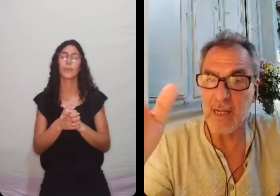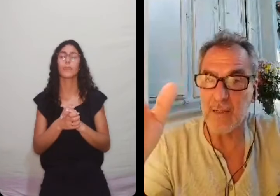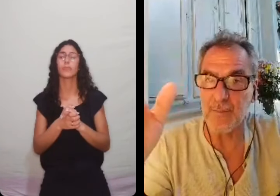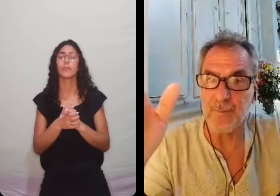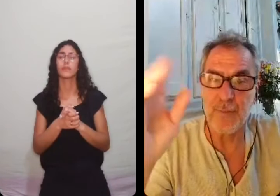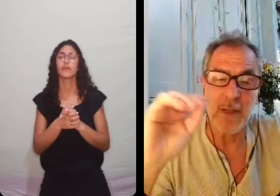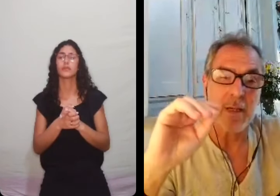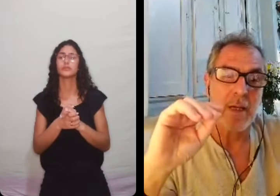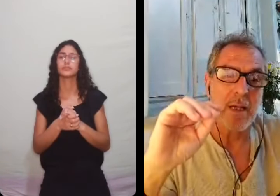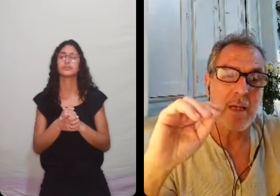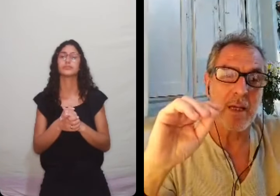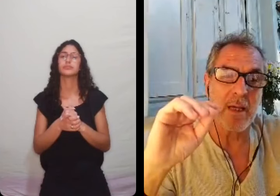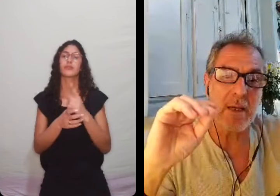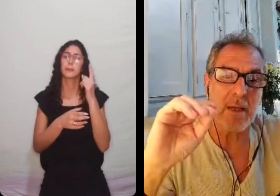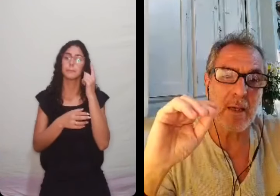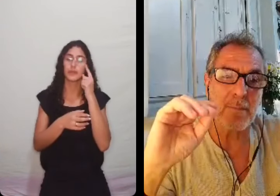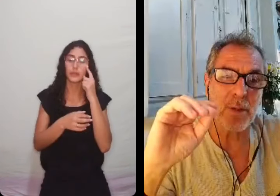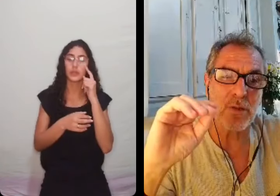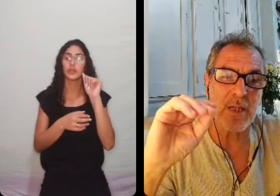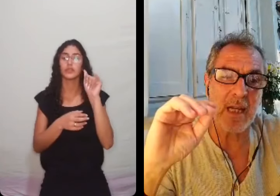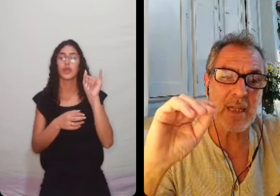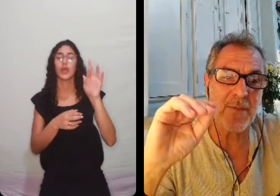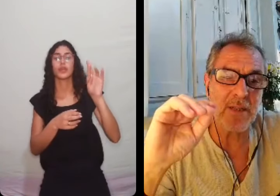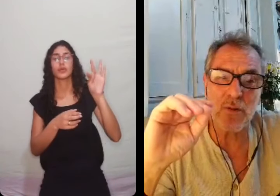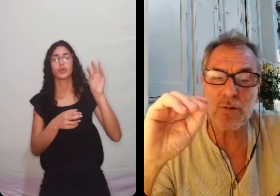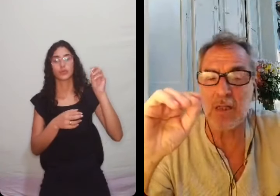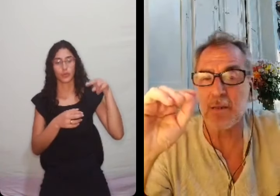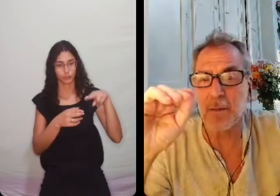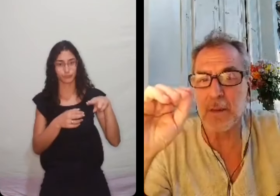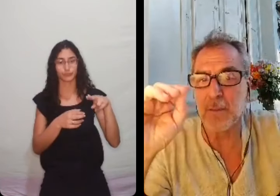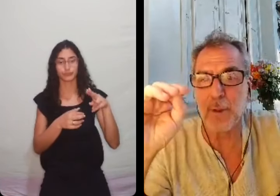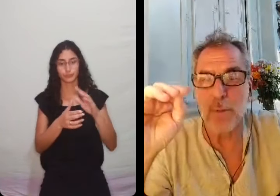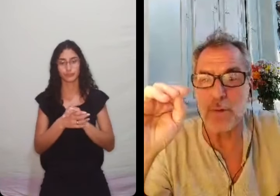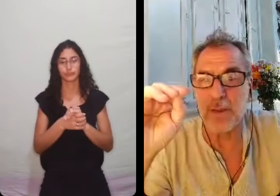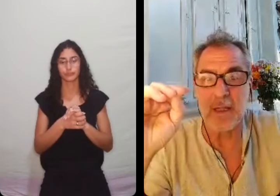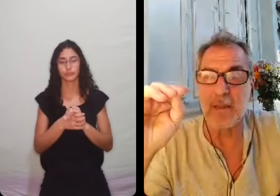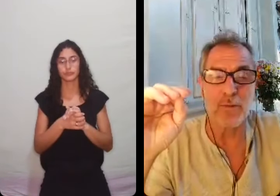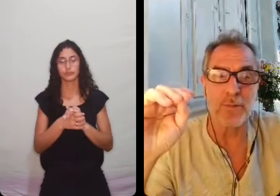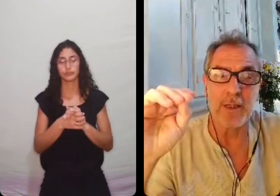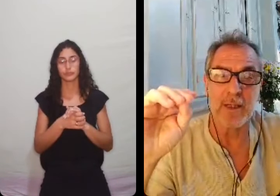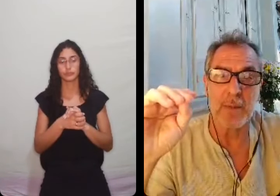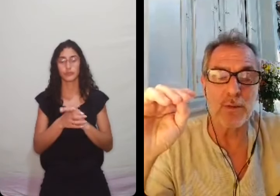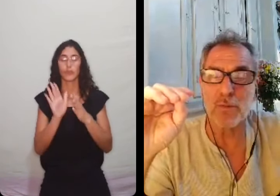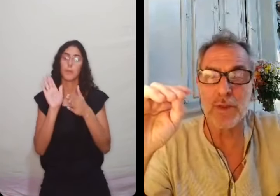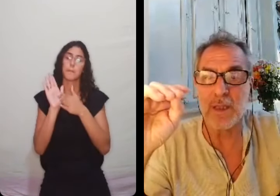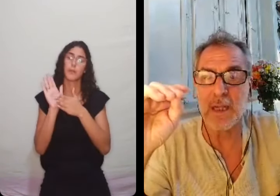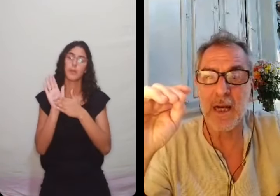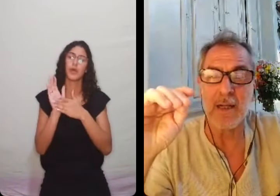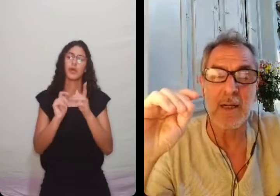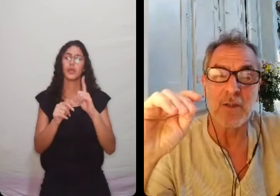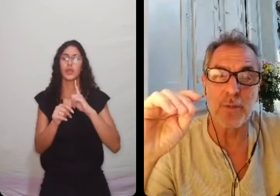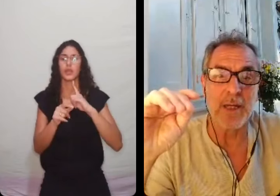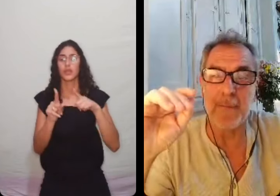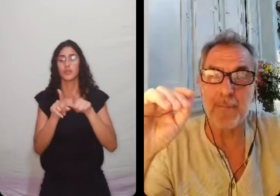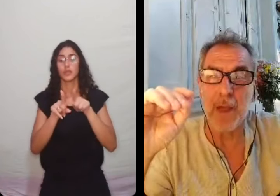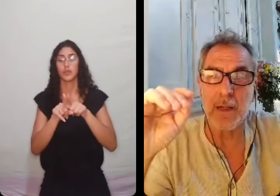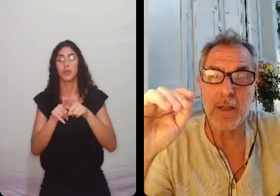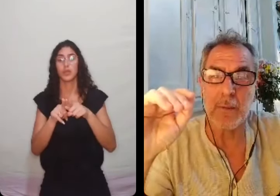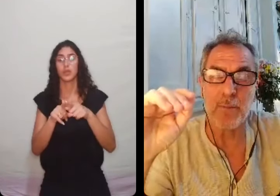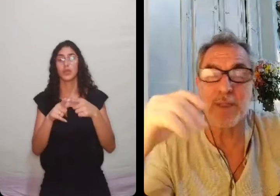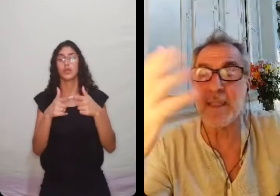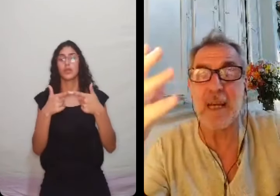Krenak. Porque a Jusara já fez outras propostas sobre dramaturgia, sobre